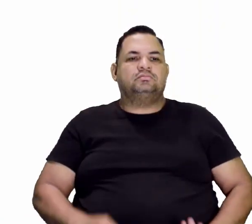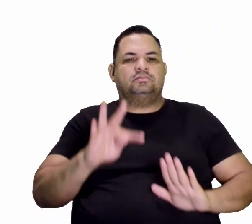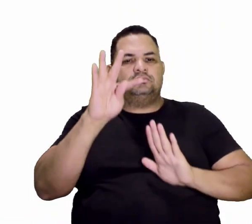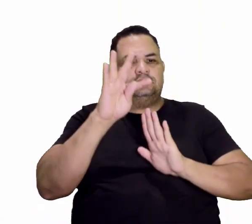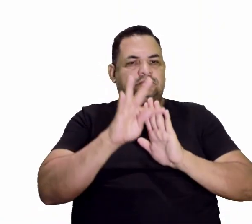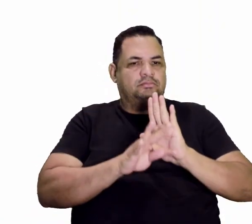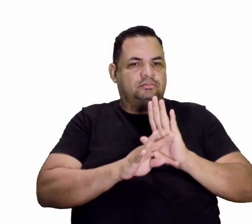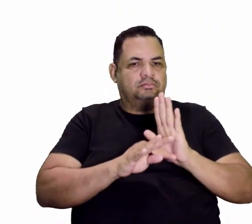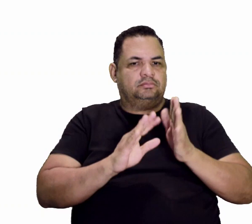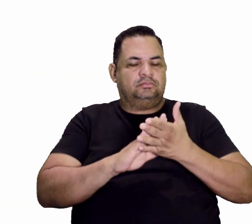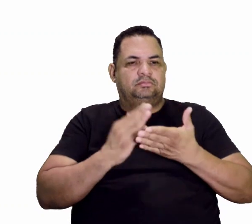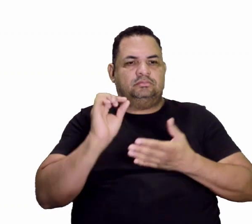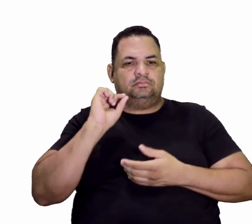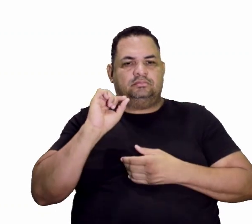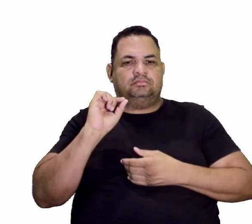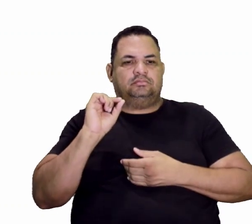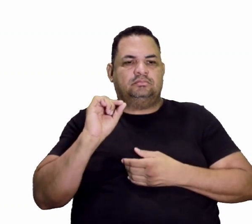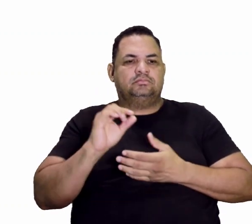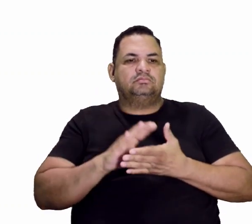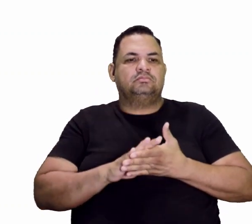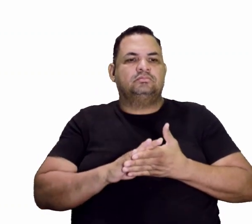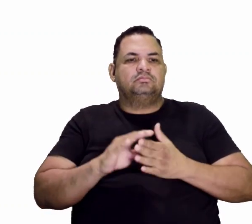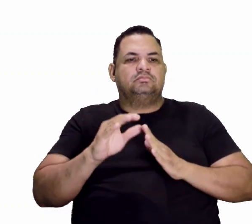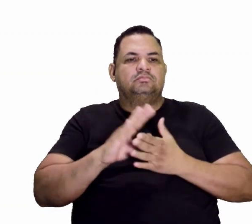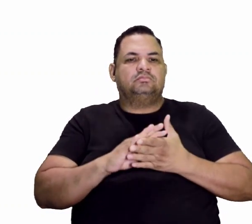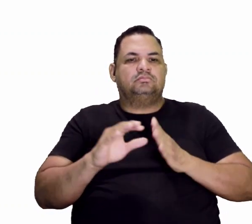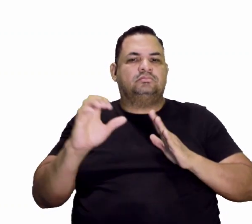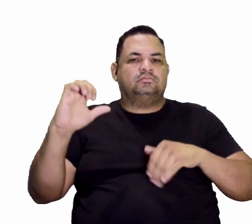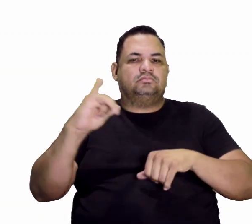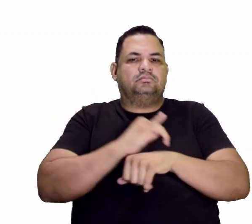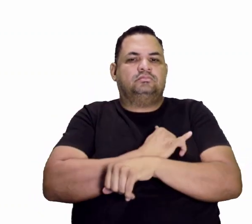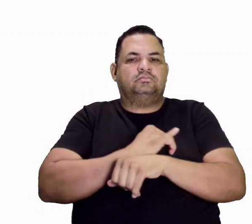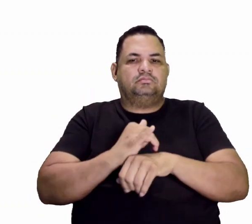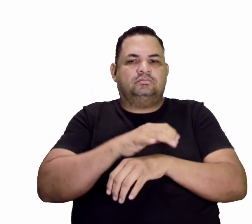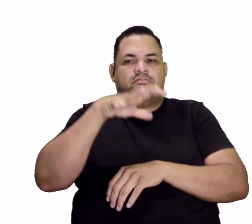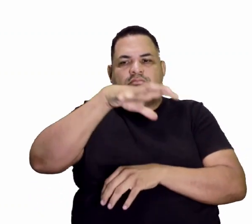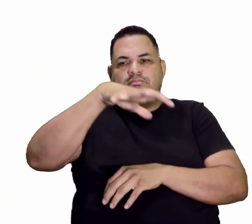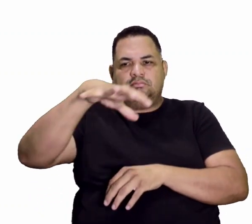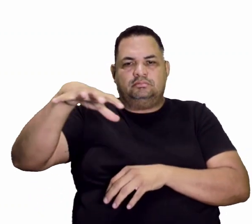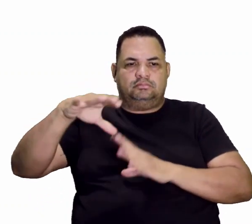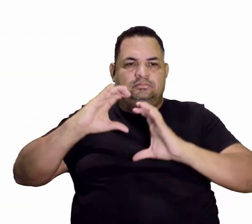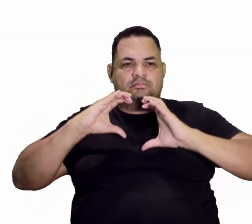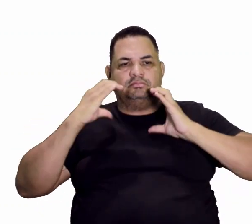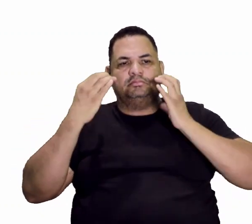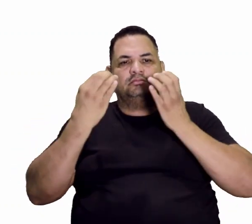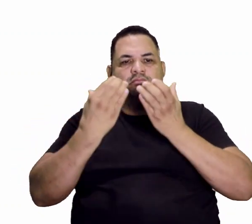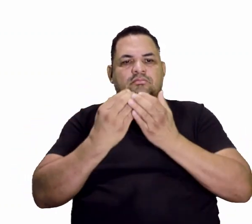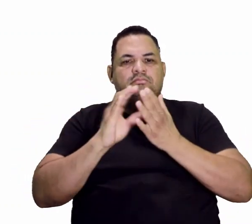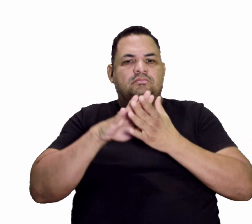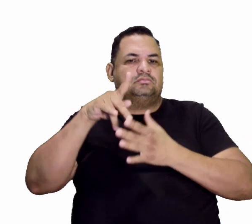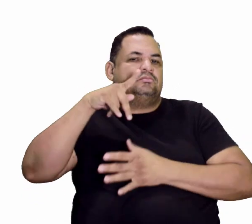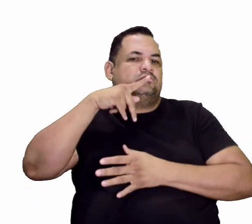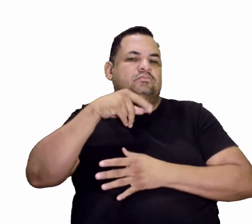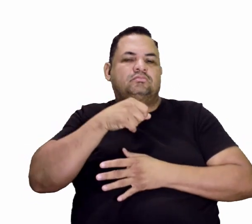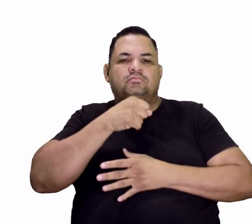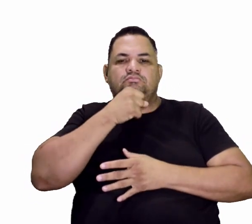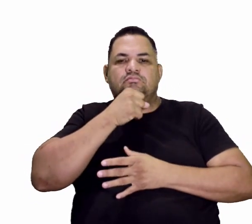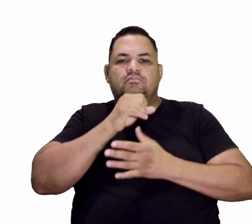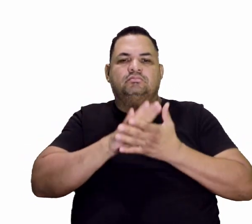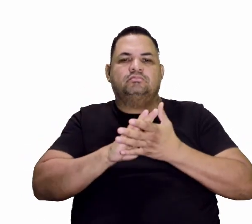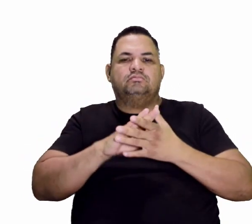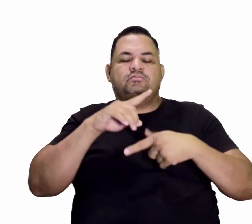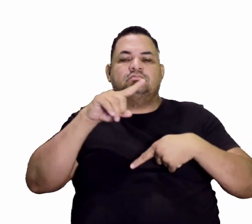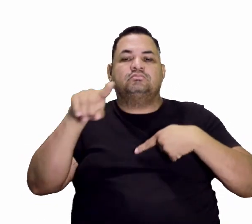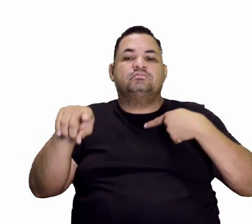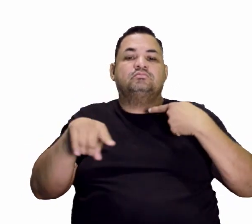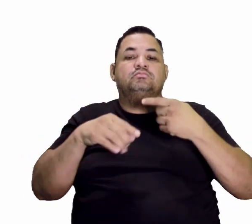No texto, né? Aqui, ó. As estratégias territoriais da comunidade ribeirinha em Porto Velho